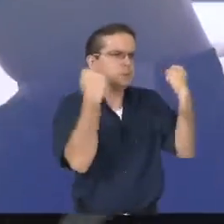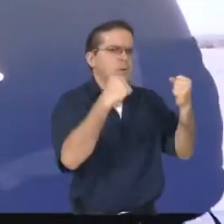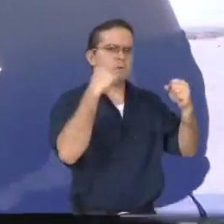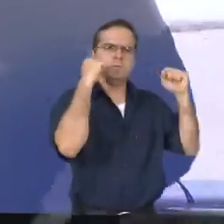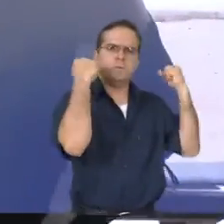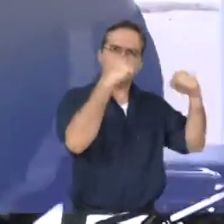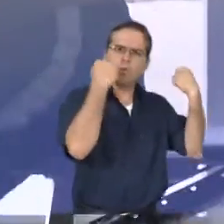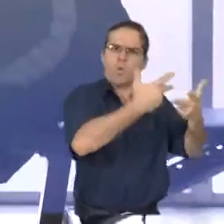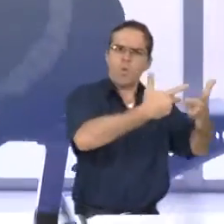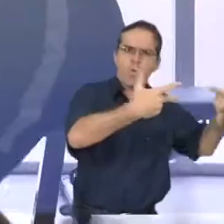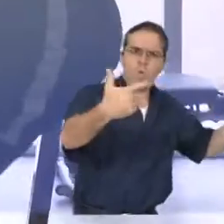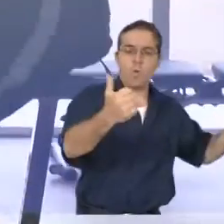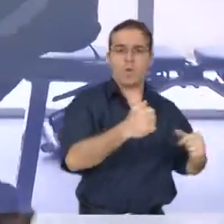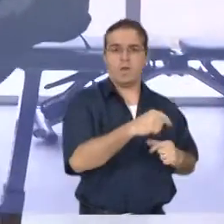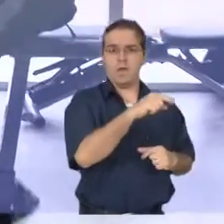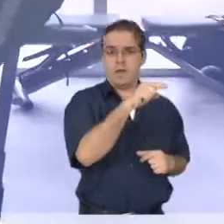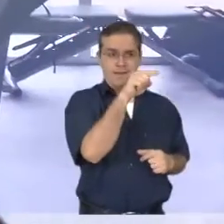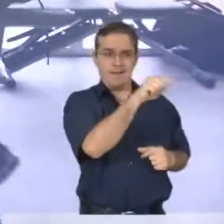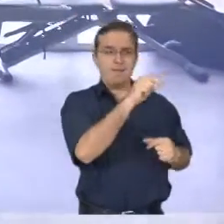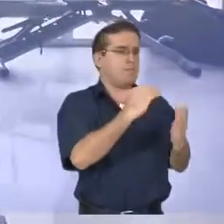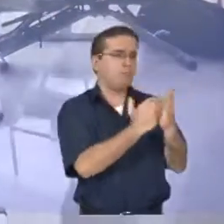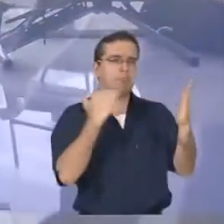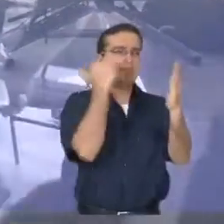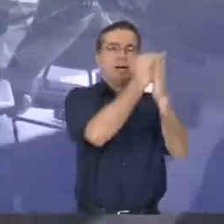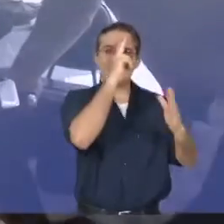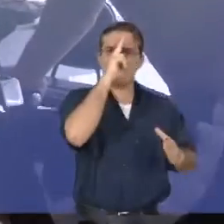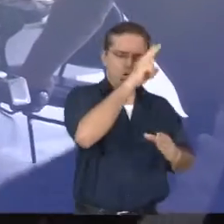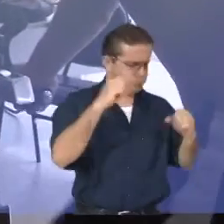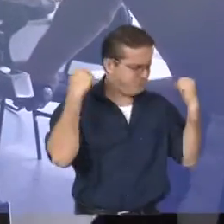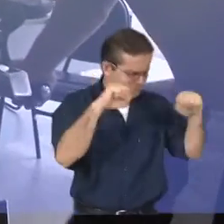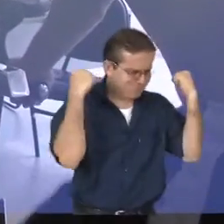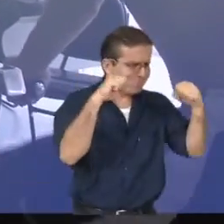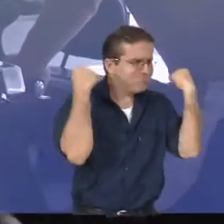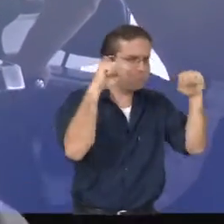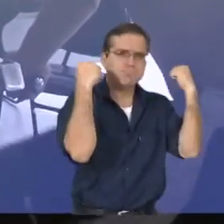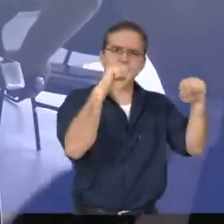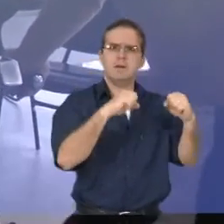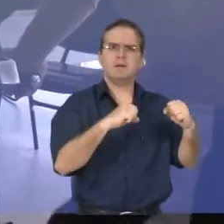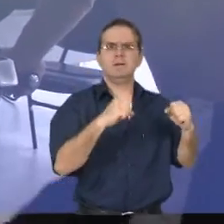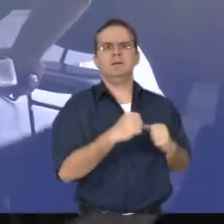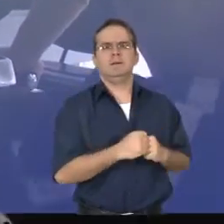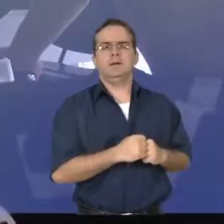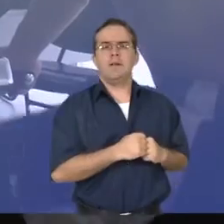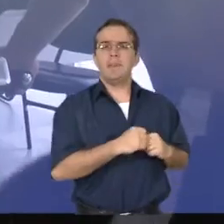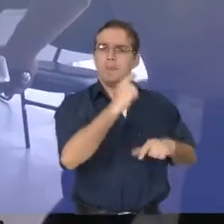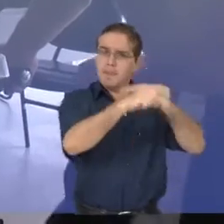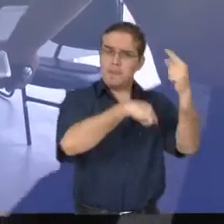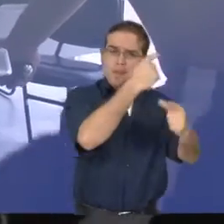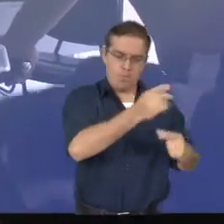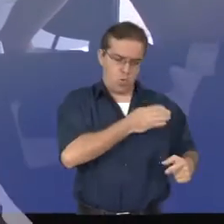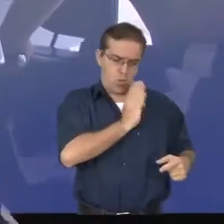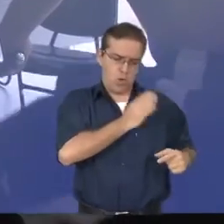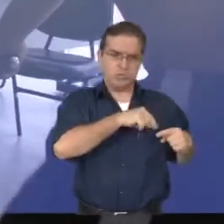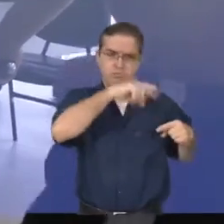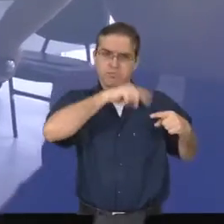onde a gente vai levar o participante ao máximo dele, a máxima capacidade dele, para a partir daí a gente